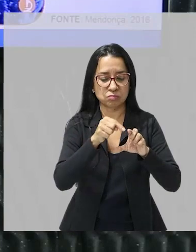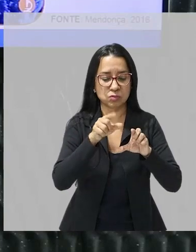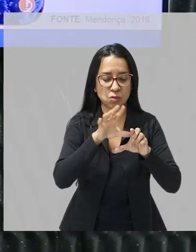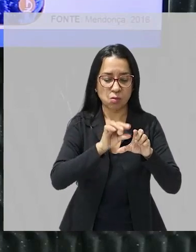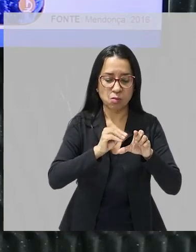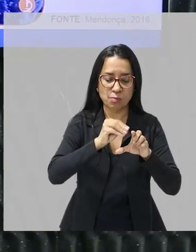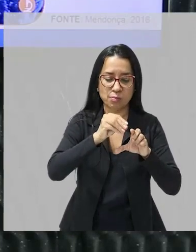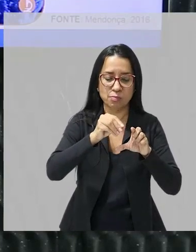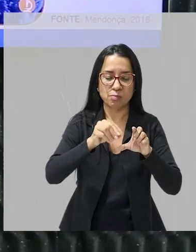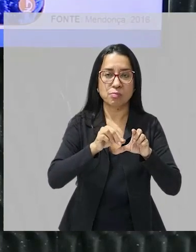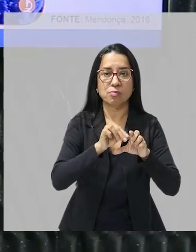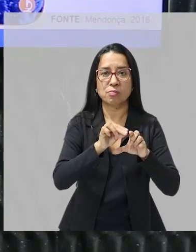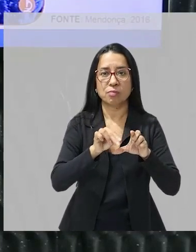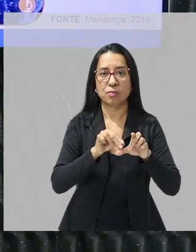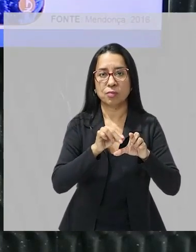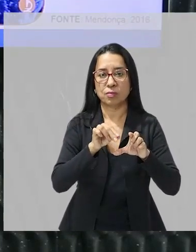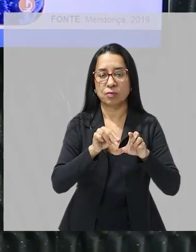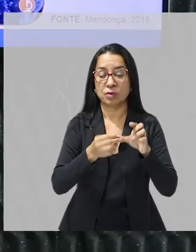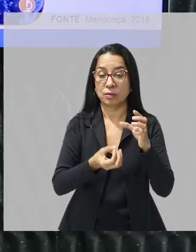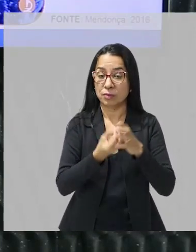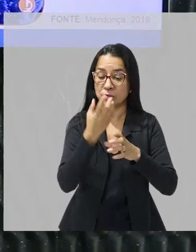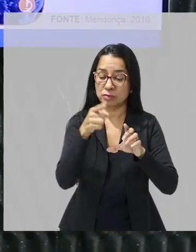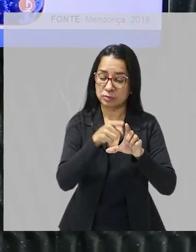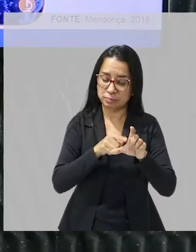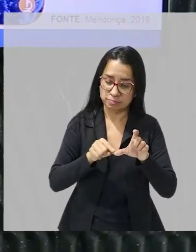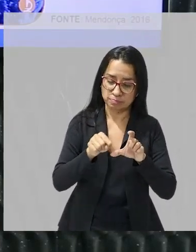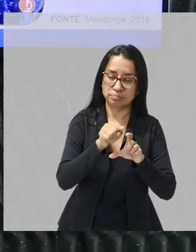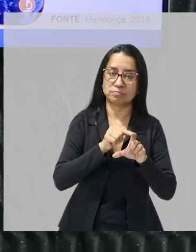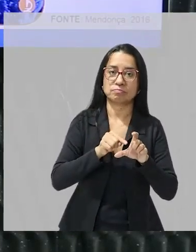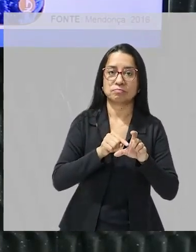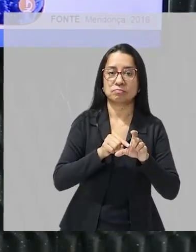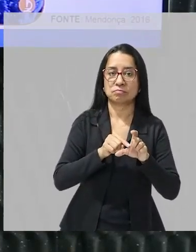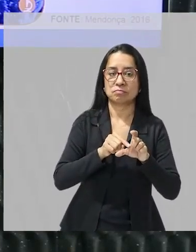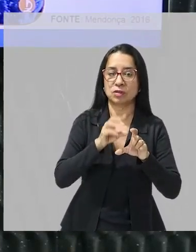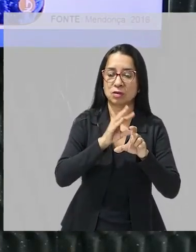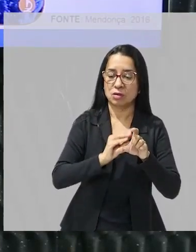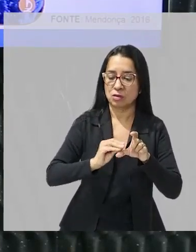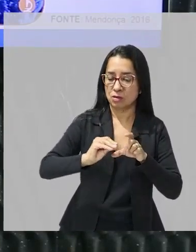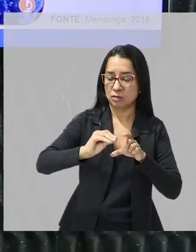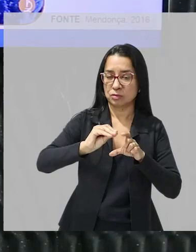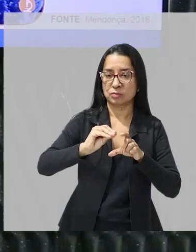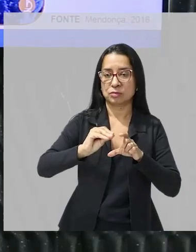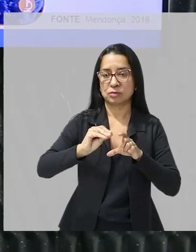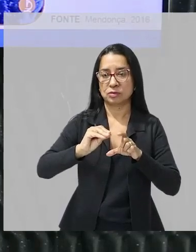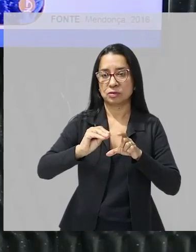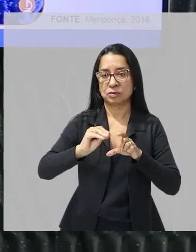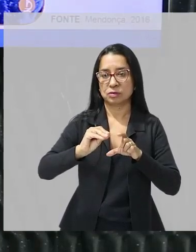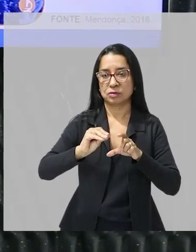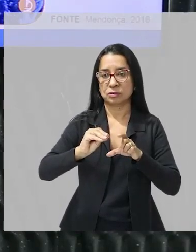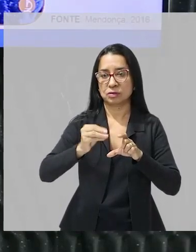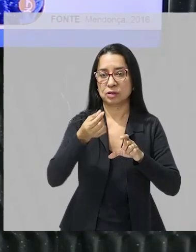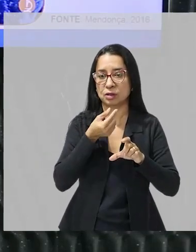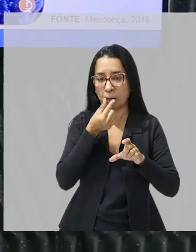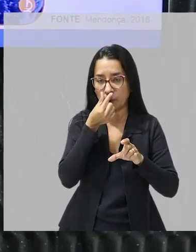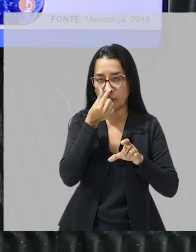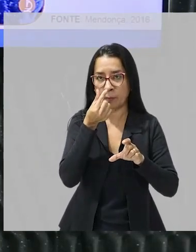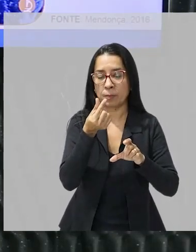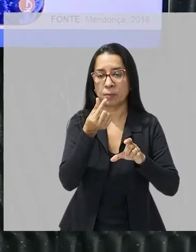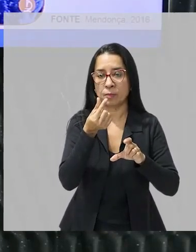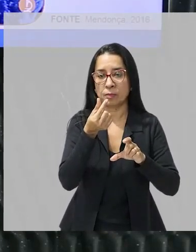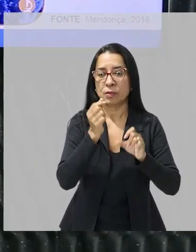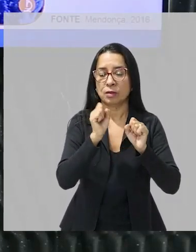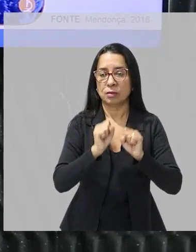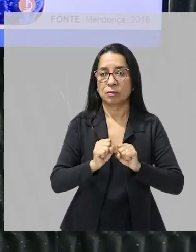que é produzido na parede da traqueia. E esse muco ele é transportado até a região das fossas nasais para